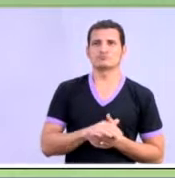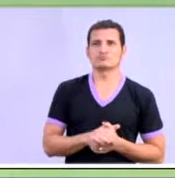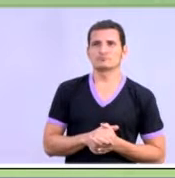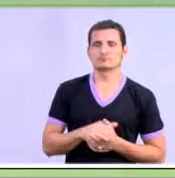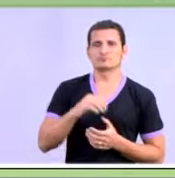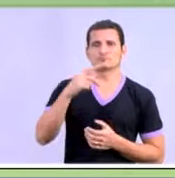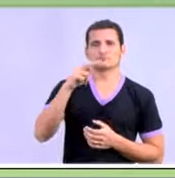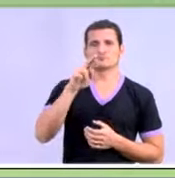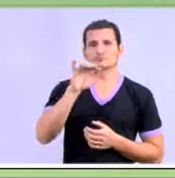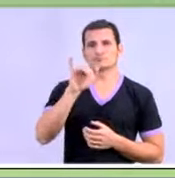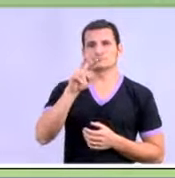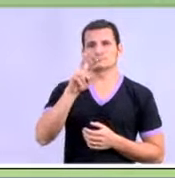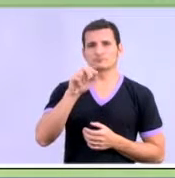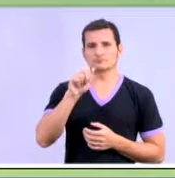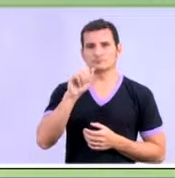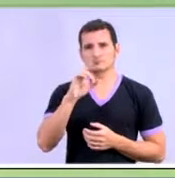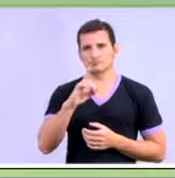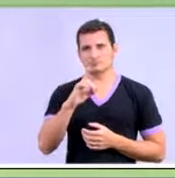privado